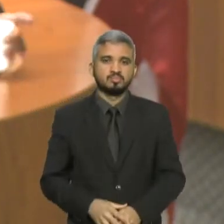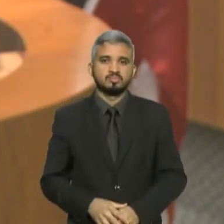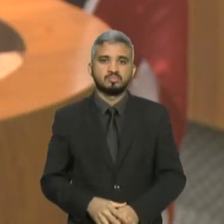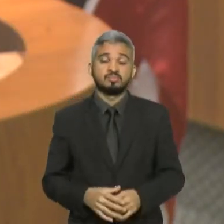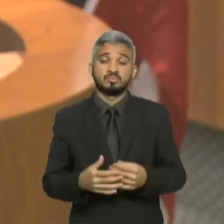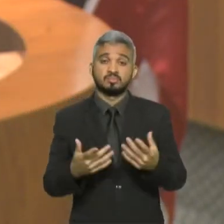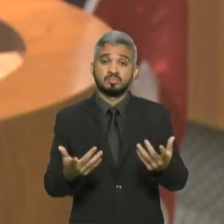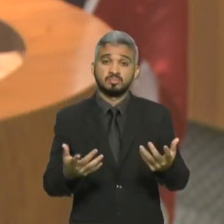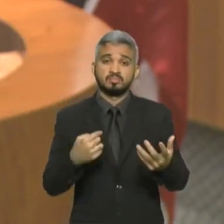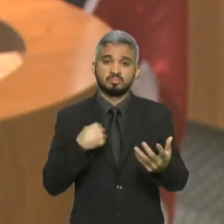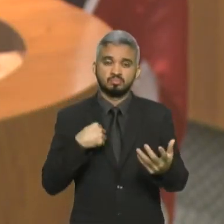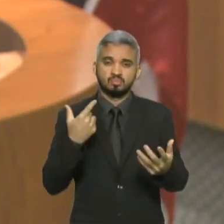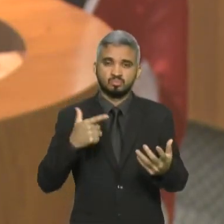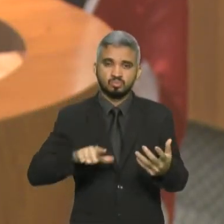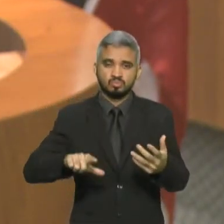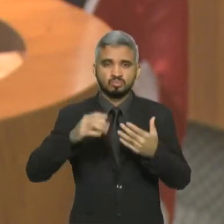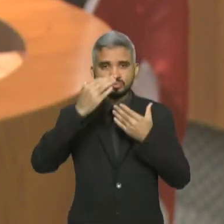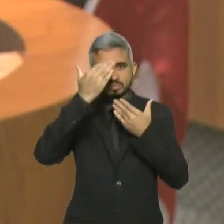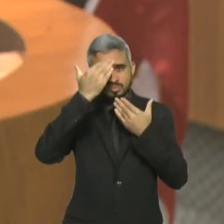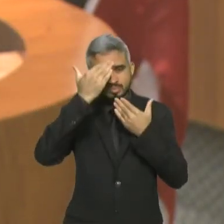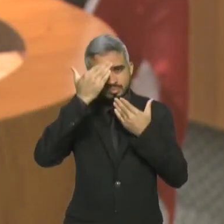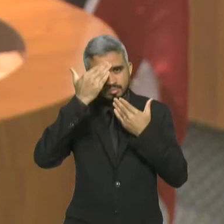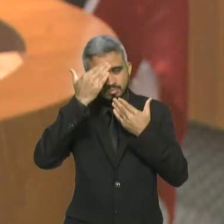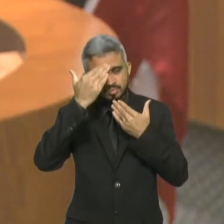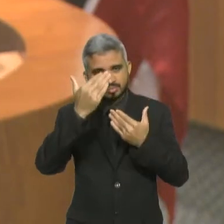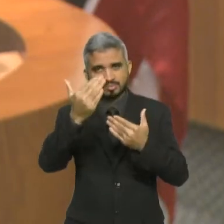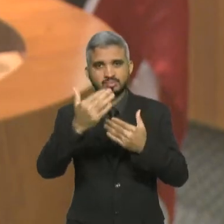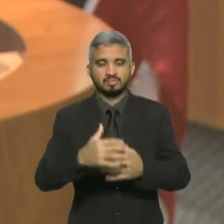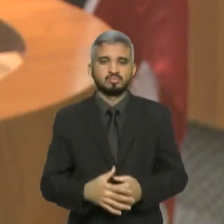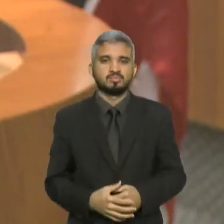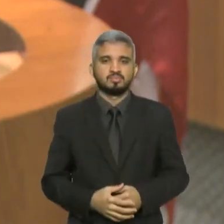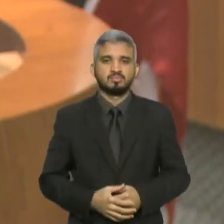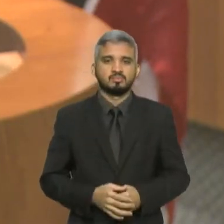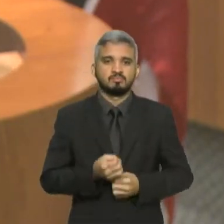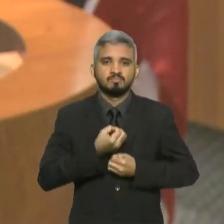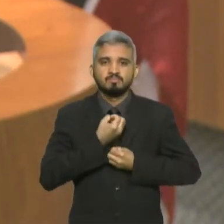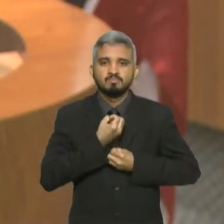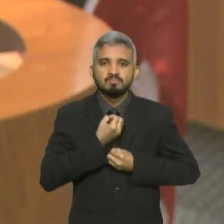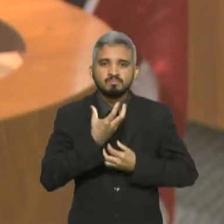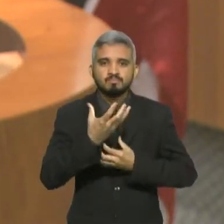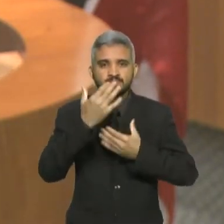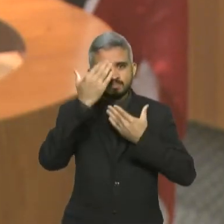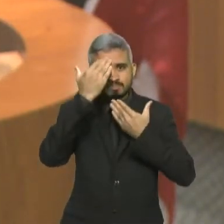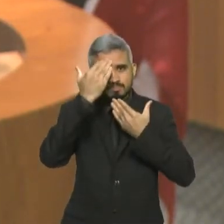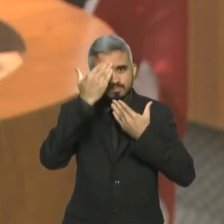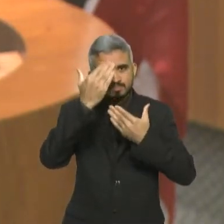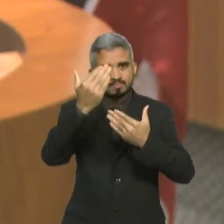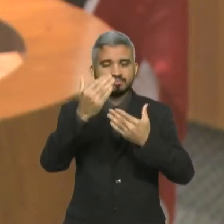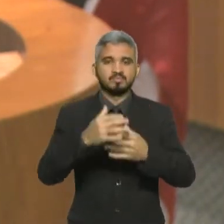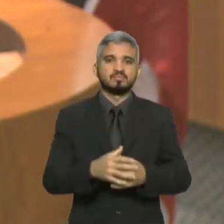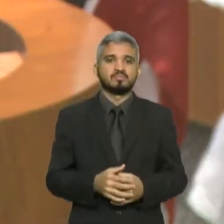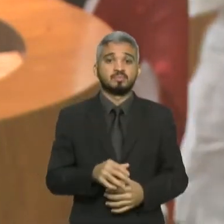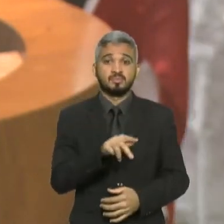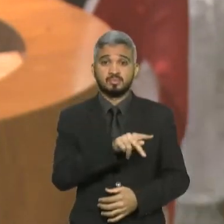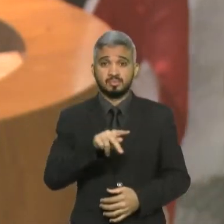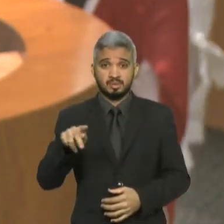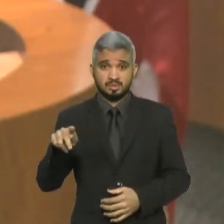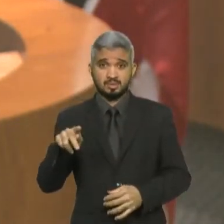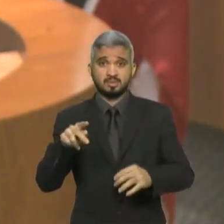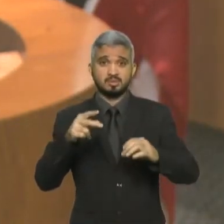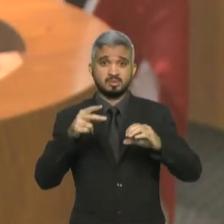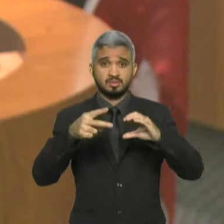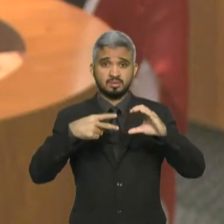meus agradecimentos, a minha gratidão à presidenta daquela casa, Marli